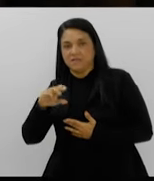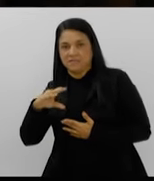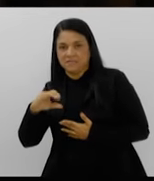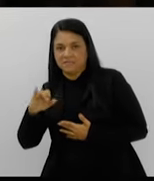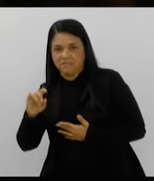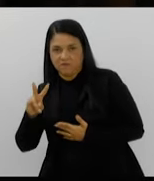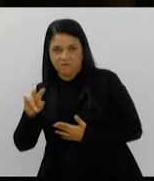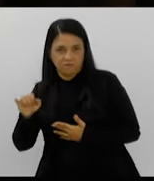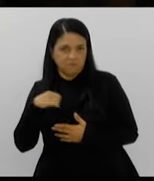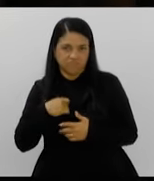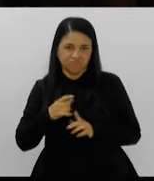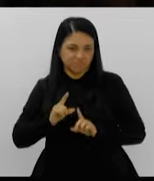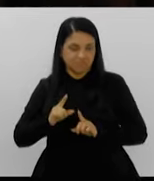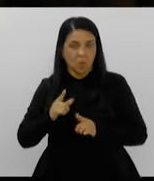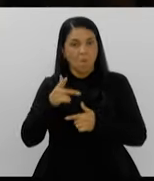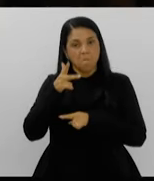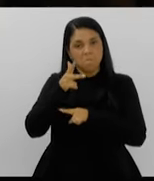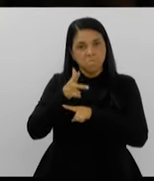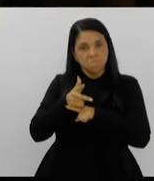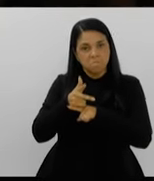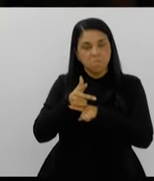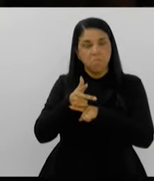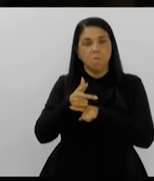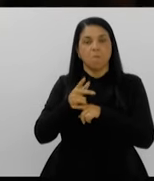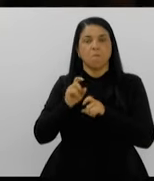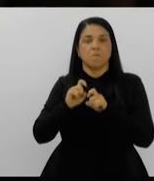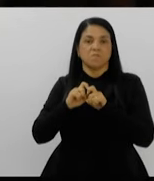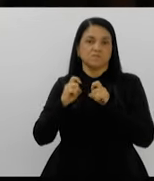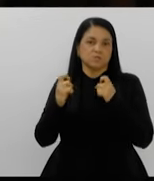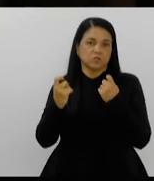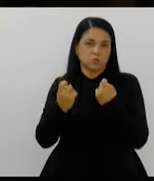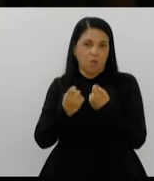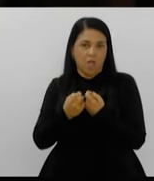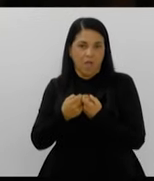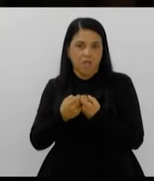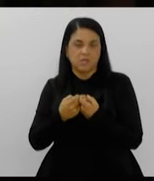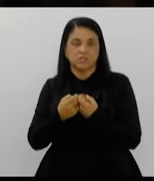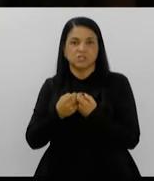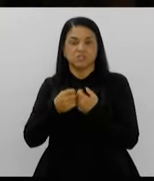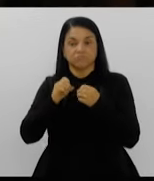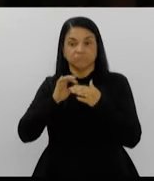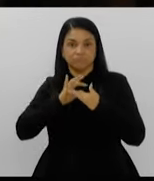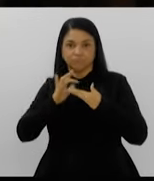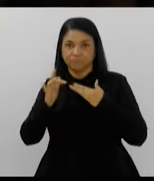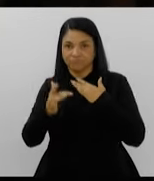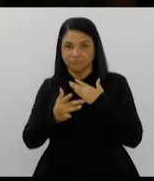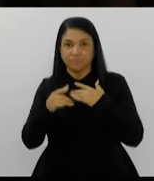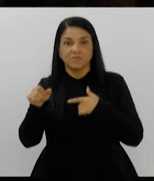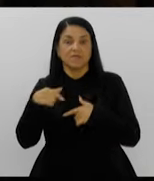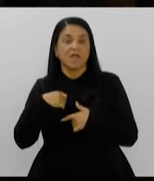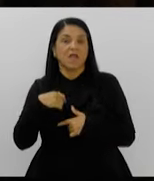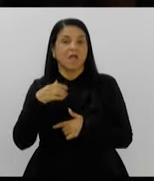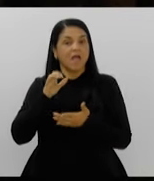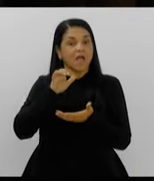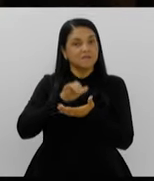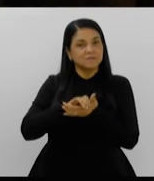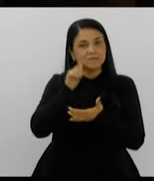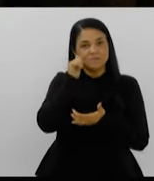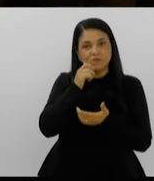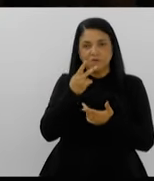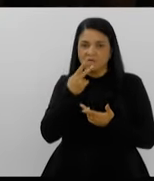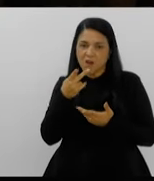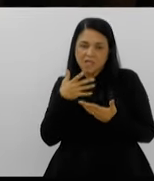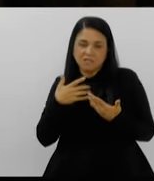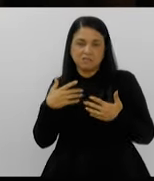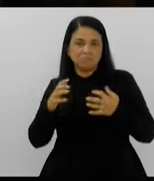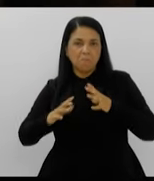de vídeos pornográficos que vazaram e a esposa vai falar que teve um tirico-tico e ele também teve um tirico-tico, porque isso é a